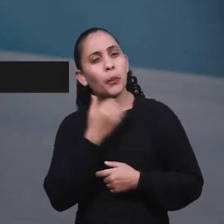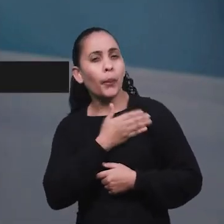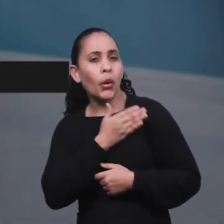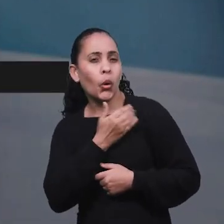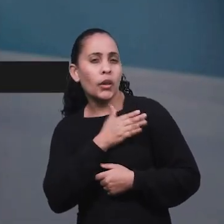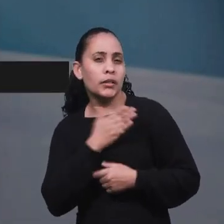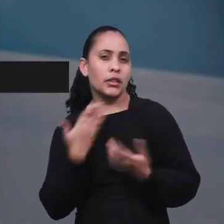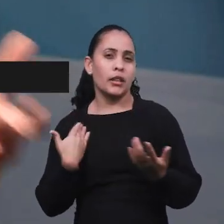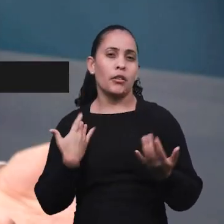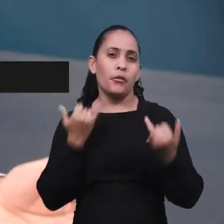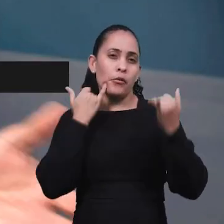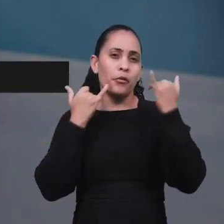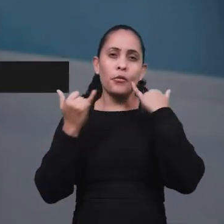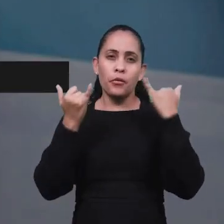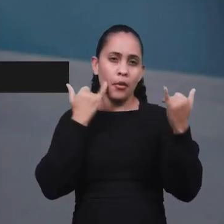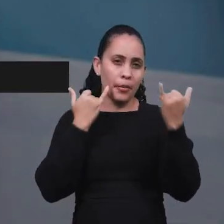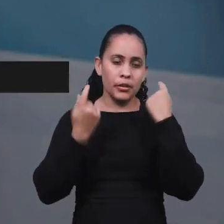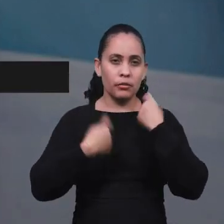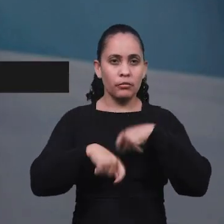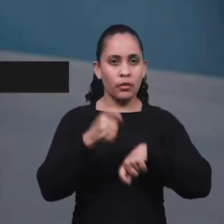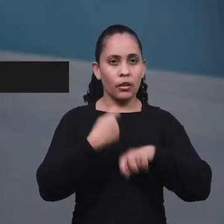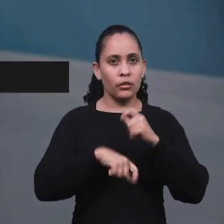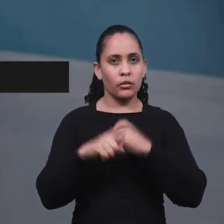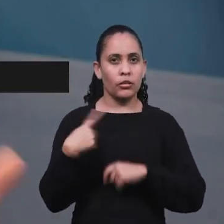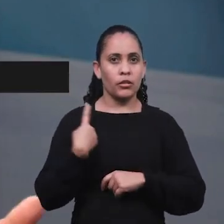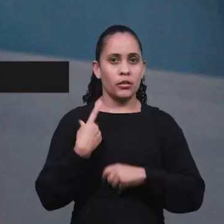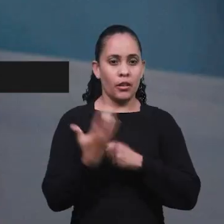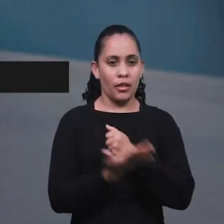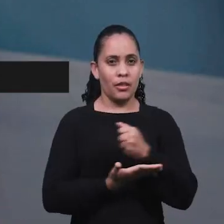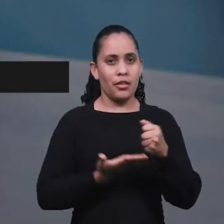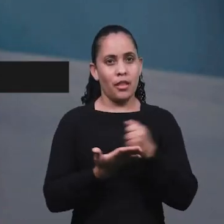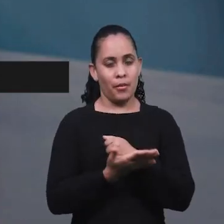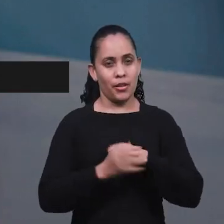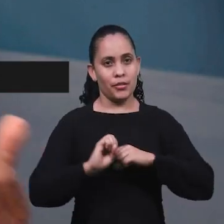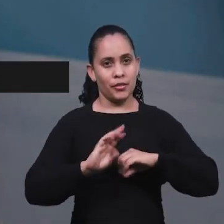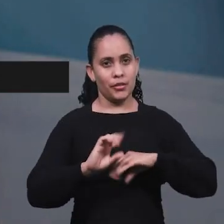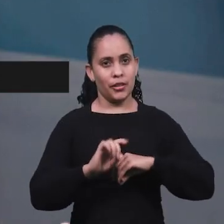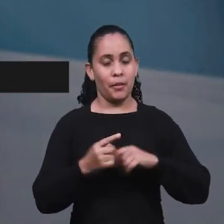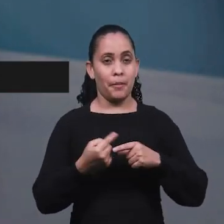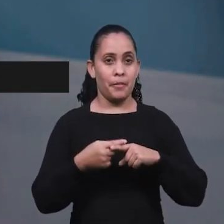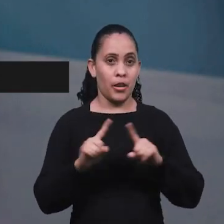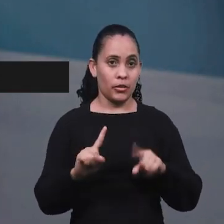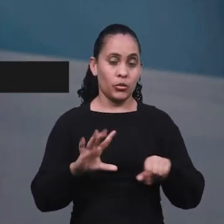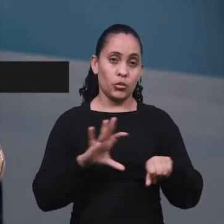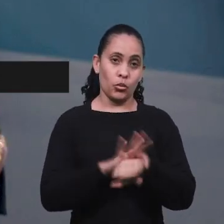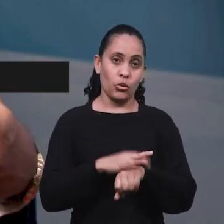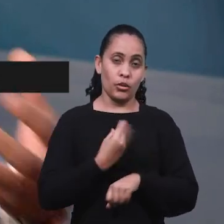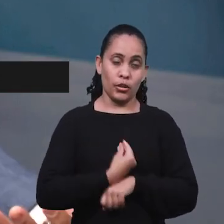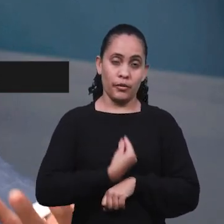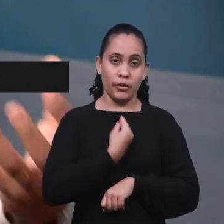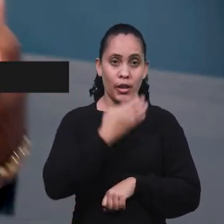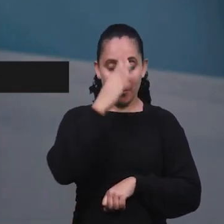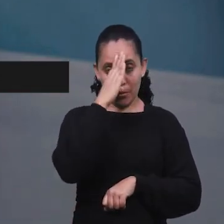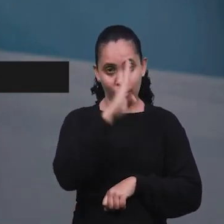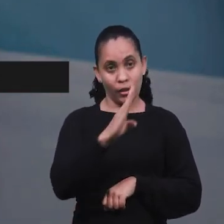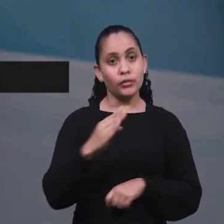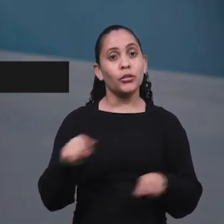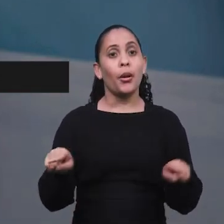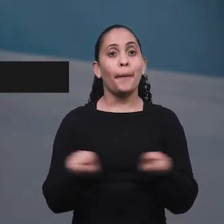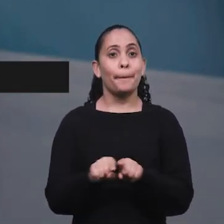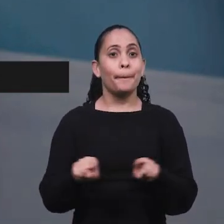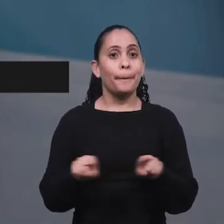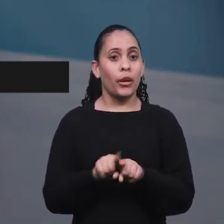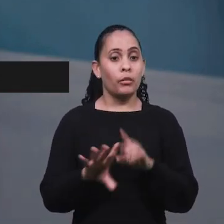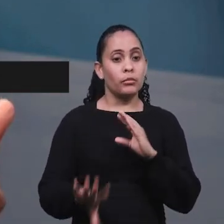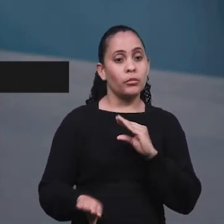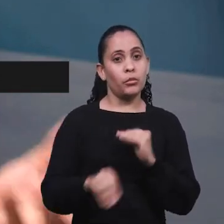por faltar muitas informações financeiras na educação nossa, né? Na base. Só que o seguro de vida ele é fundamental para justamente